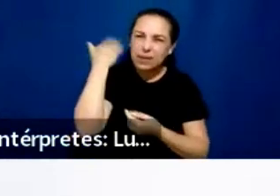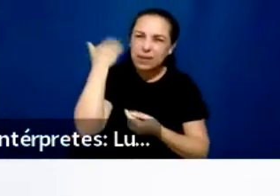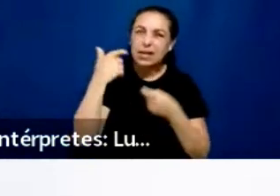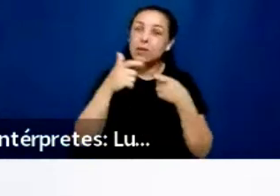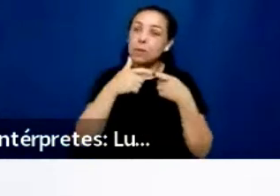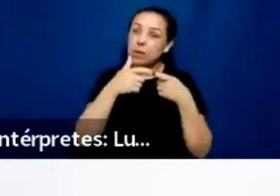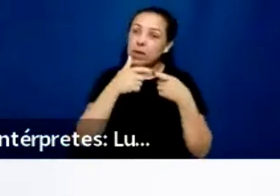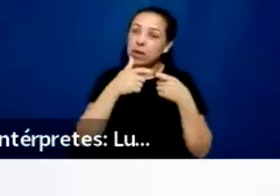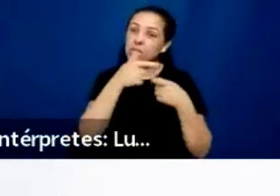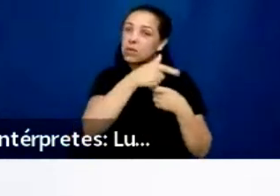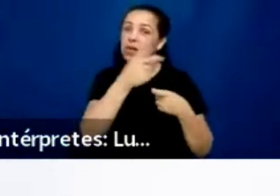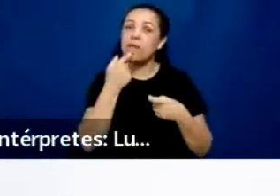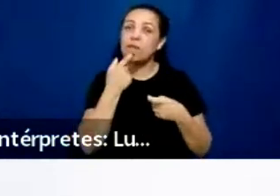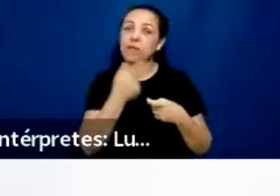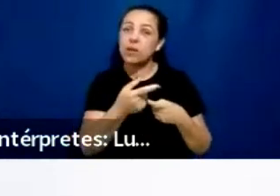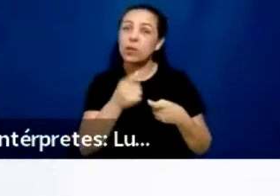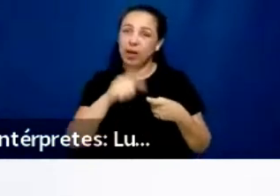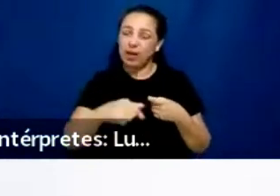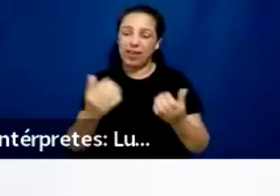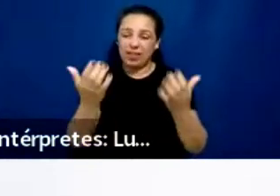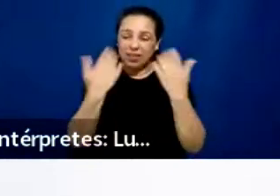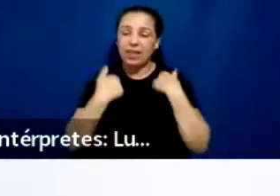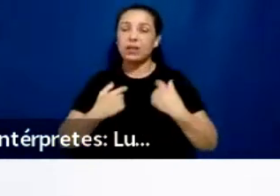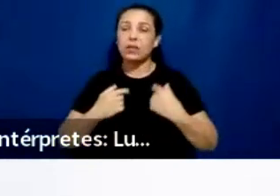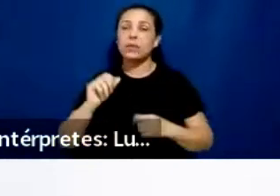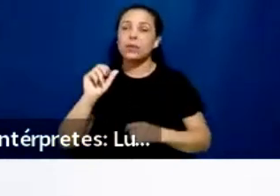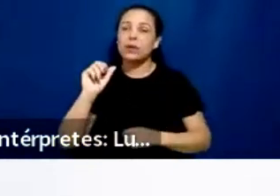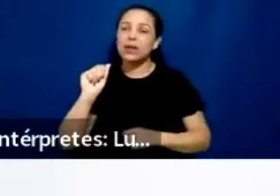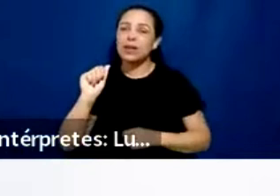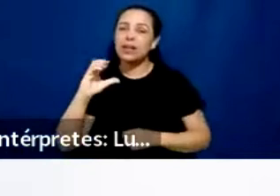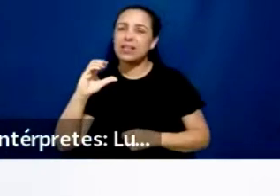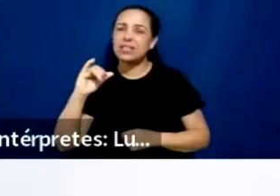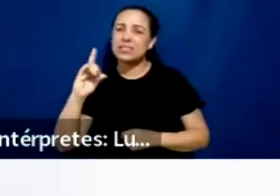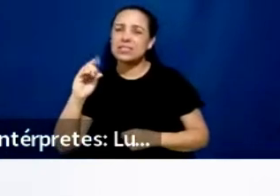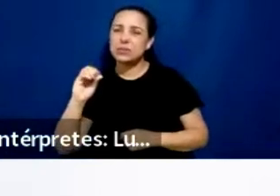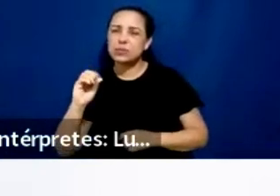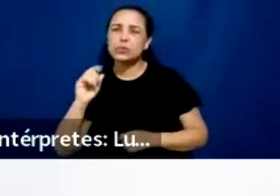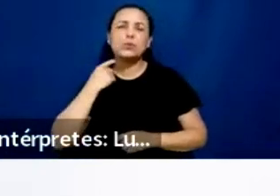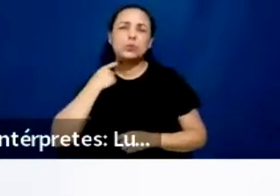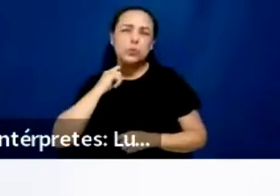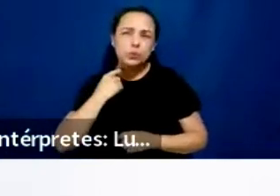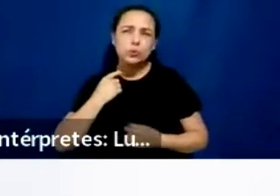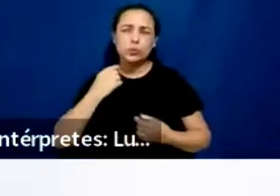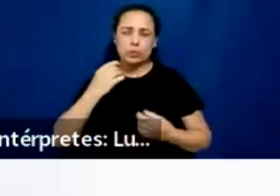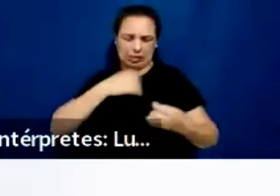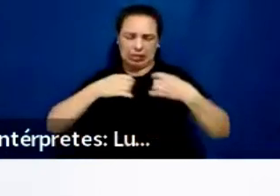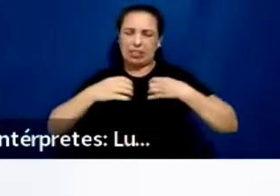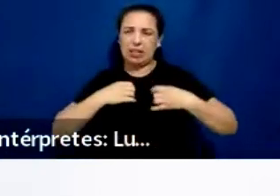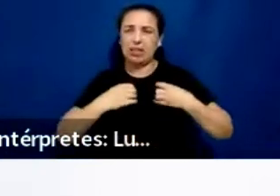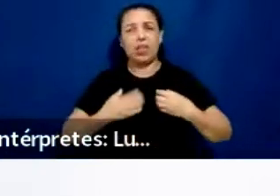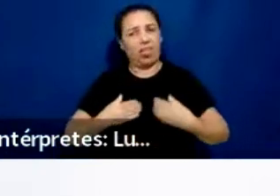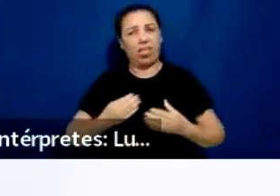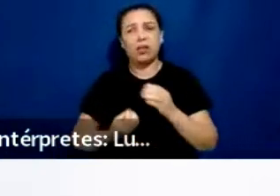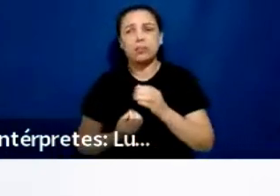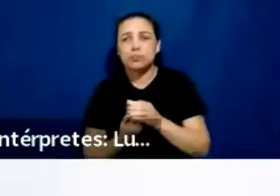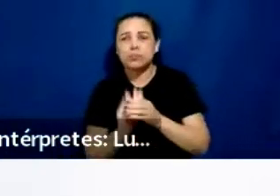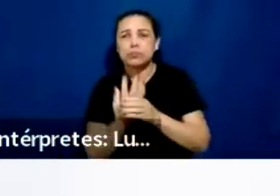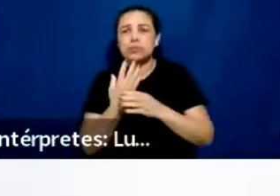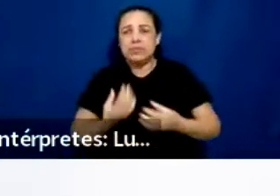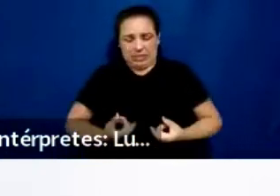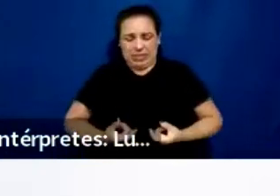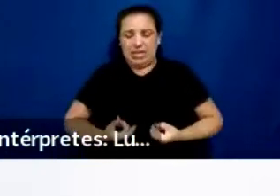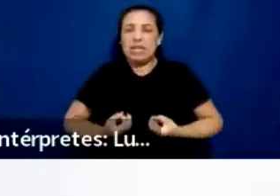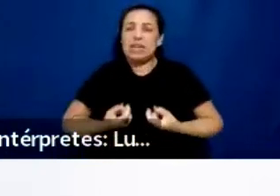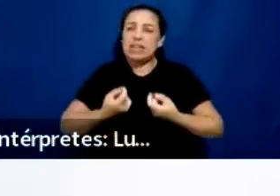organismo ácido é onde se desenvolve doenças, inclusive o câncer, e aqui nós estamos alcalinizando, estamos falando então não de uma